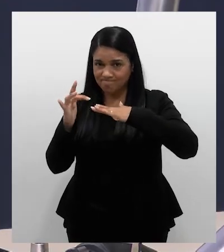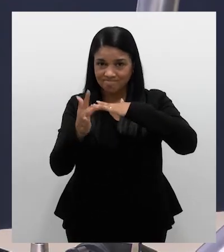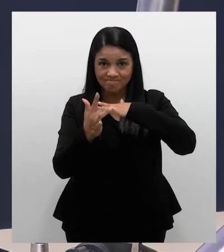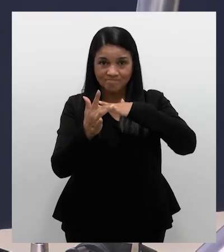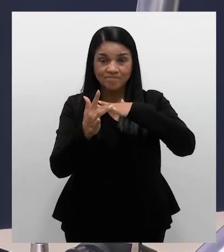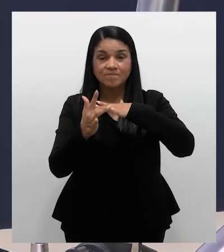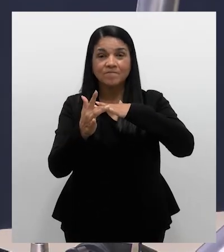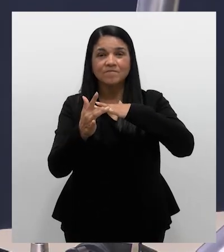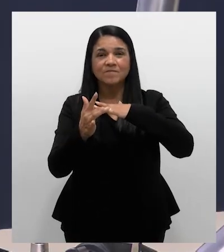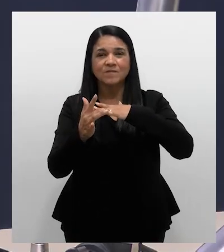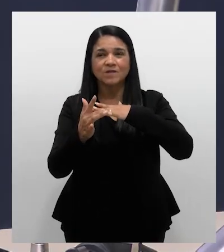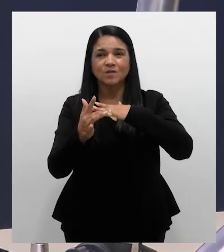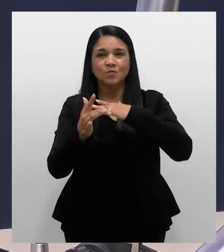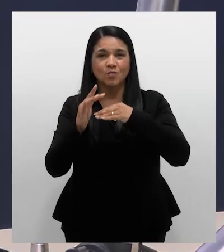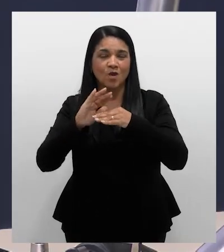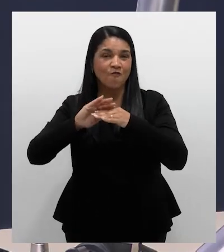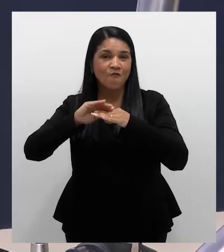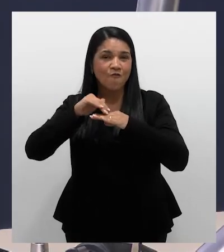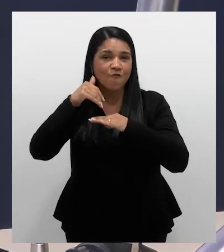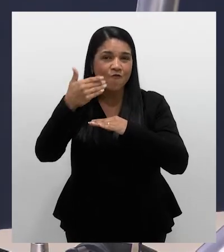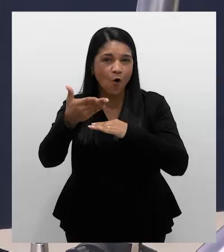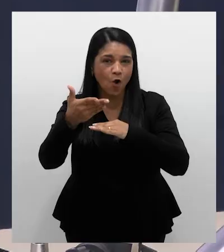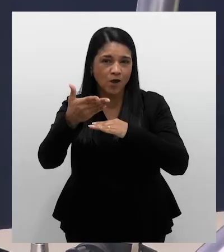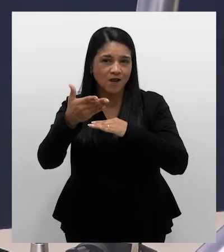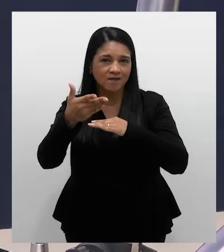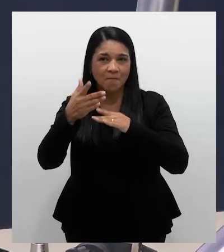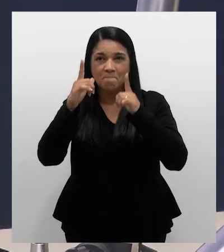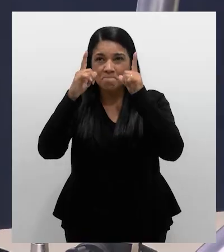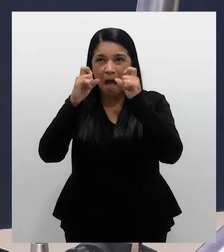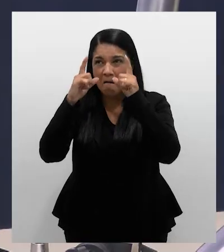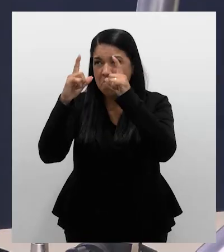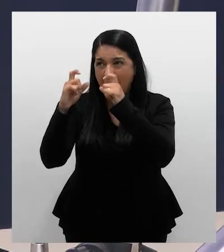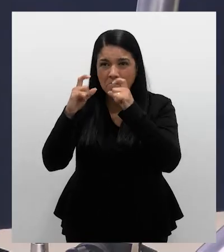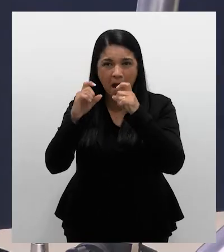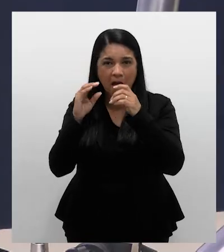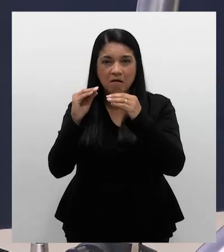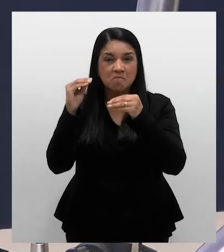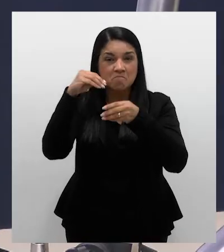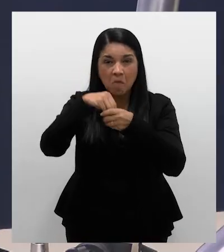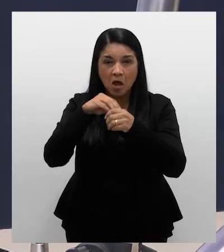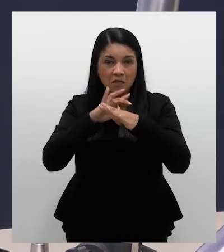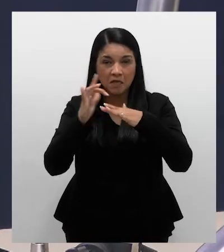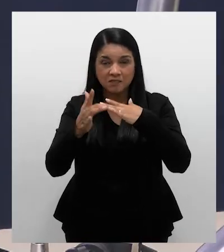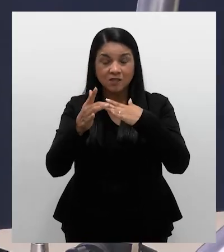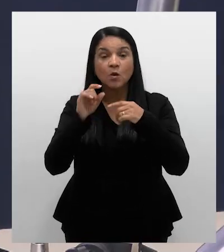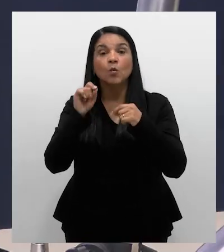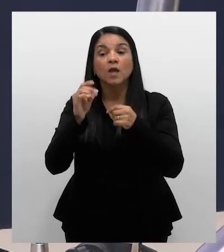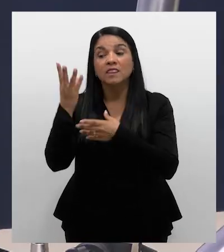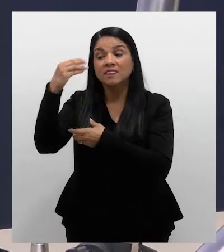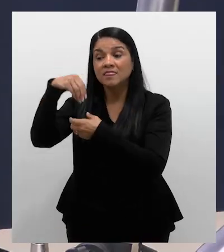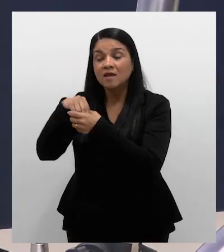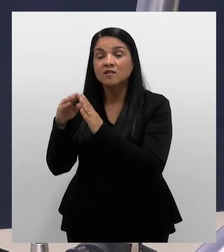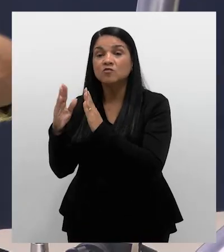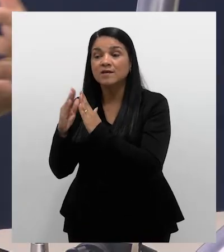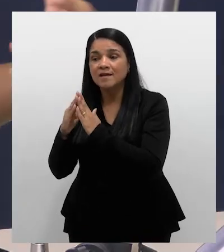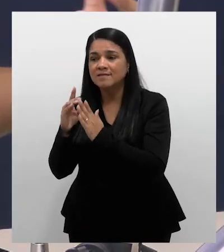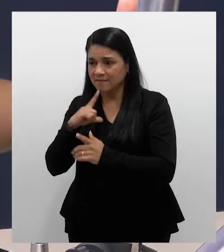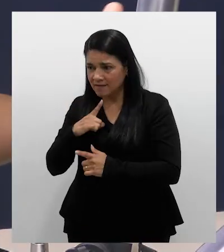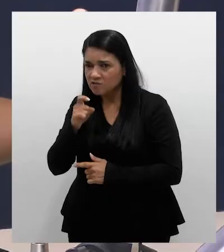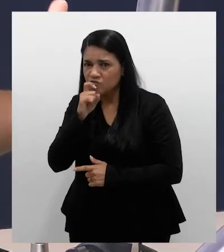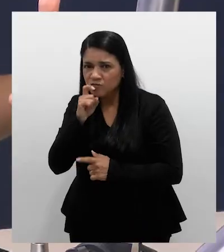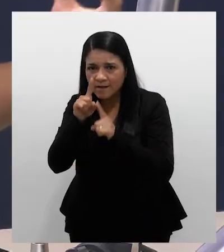da rede social, né? Então, não é o externo, a gente quer o interno. O que você tem para comer na sua geladeira, o que a sua